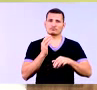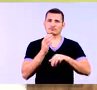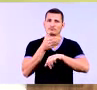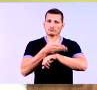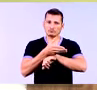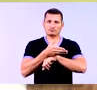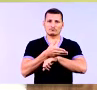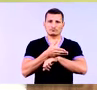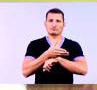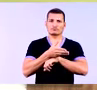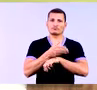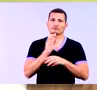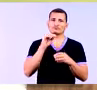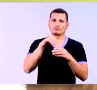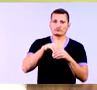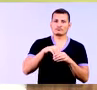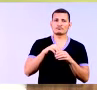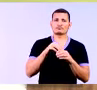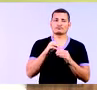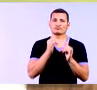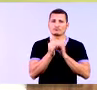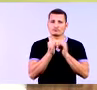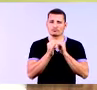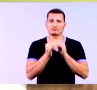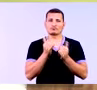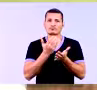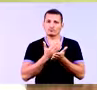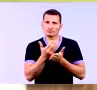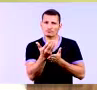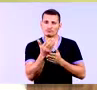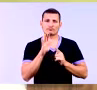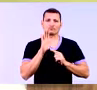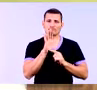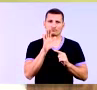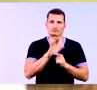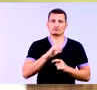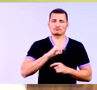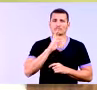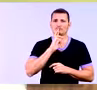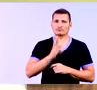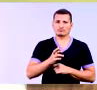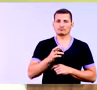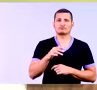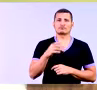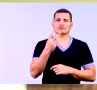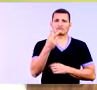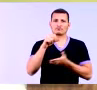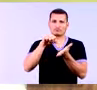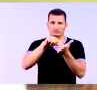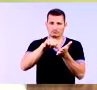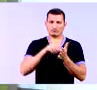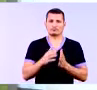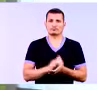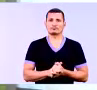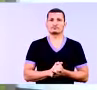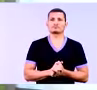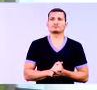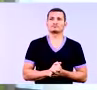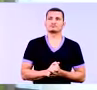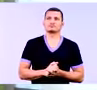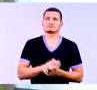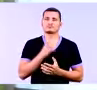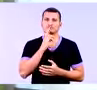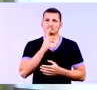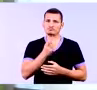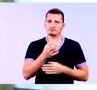da informação, ele começa a colaborar. Então a gente teve essas duas respostas desses polos e a gente pode complementar agora, professor. Ótimo, ótimo. As respostas